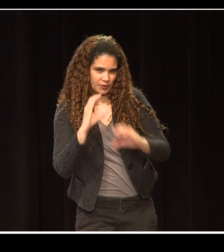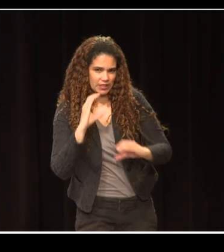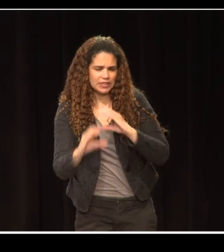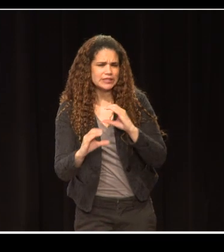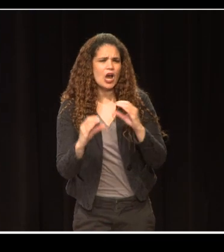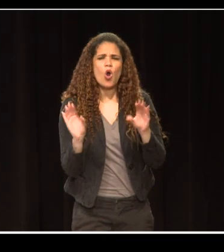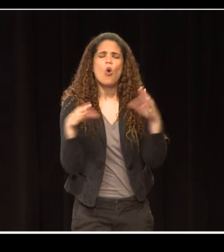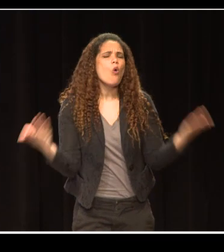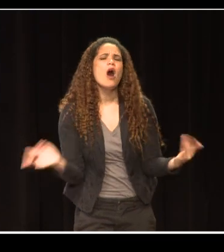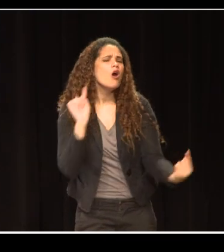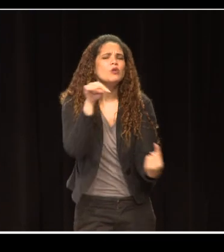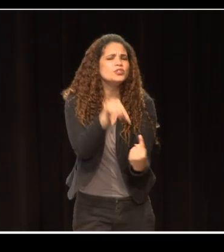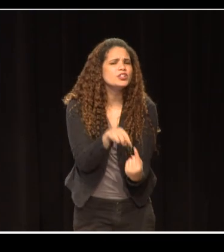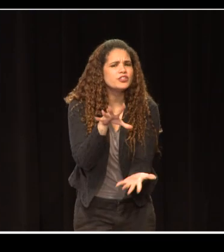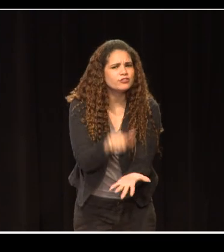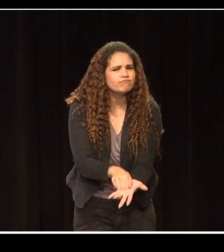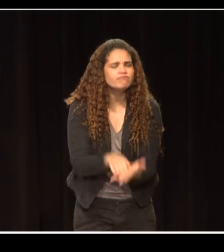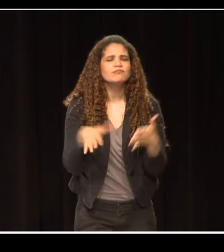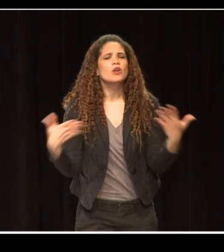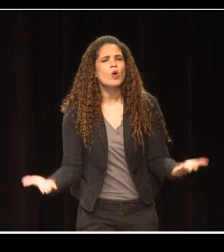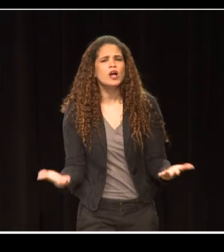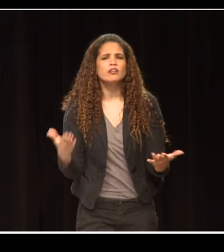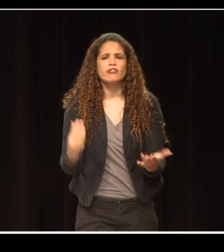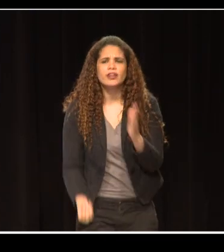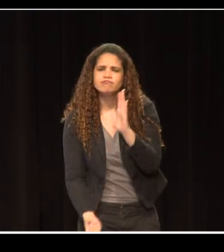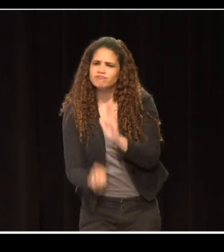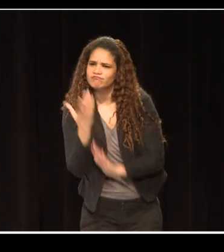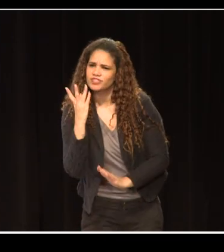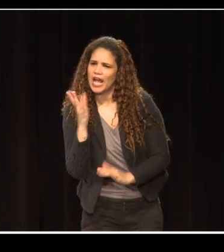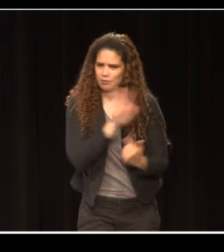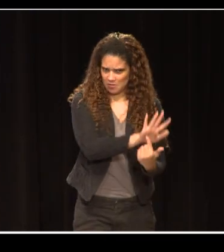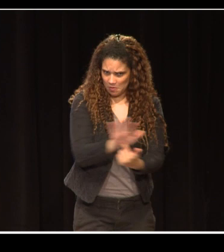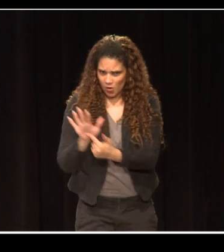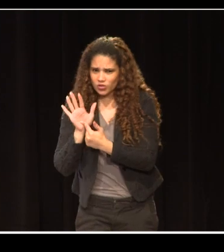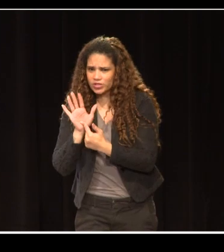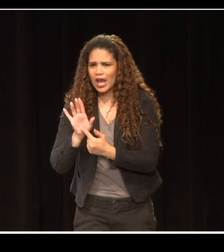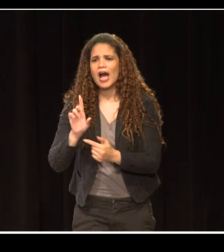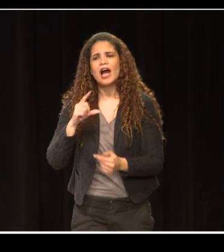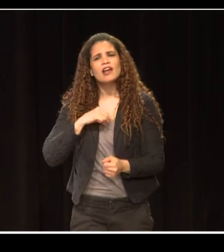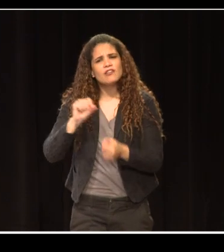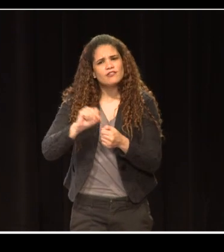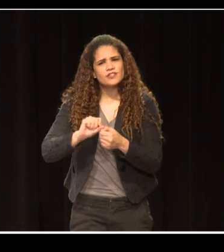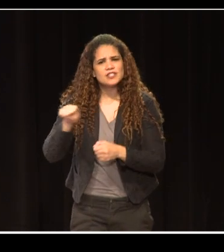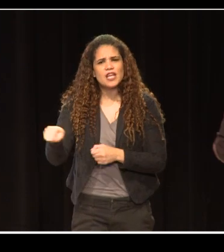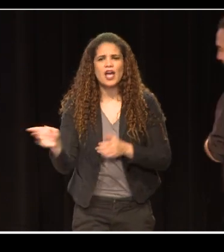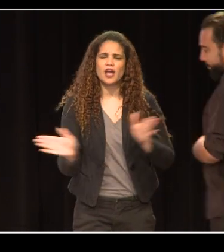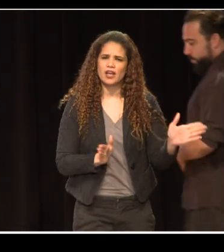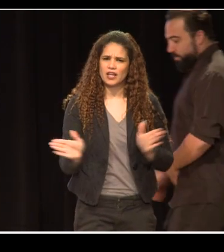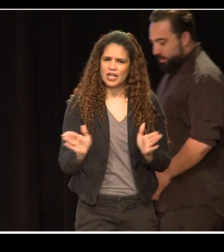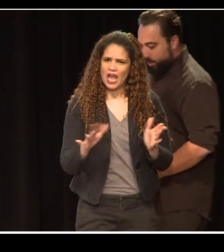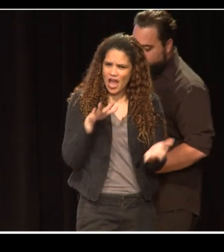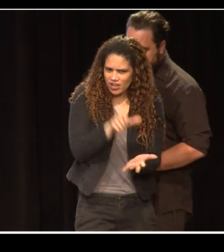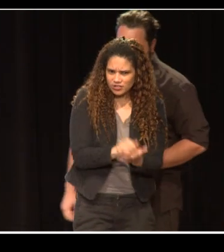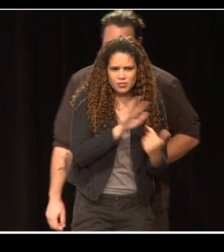Qual o objetivo desse registro? Quando ele foi criado, ele foi para mostrar o que fizeram, a historicidade? Foi um